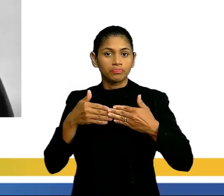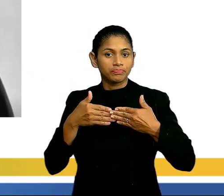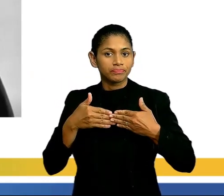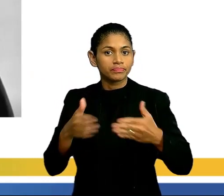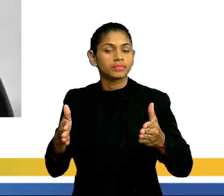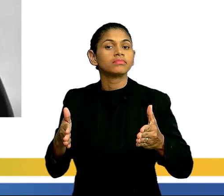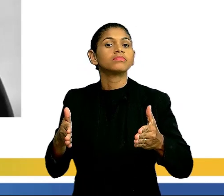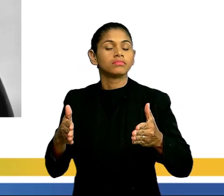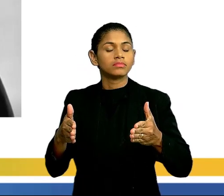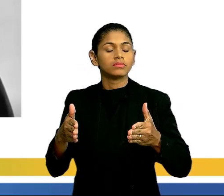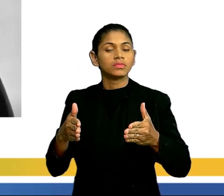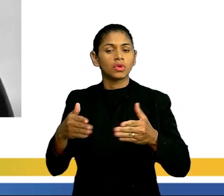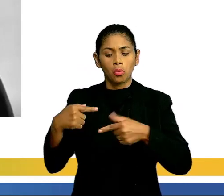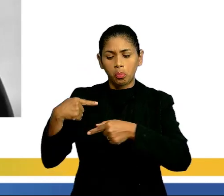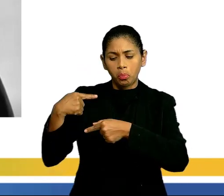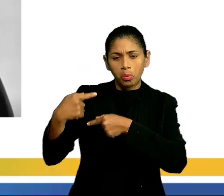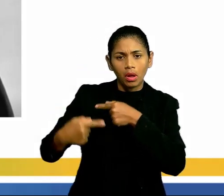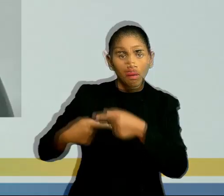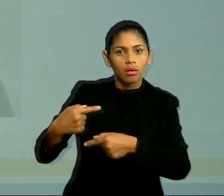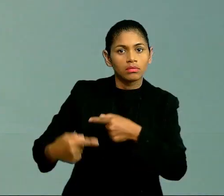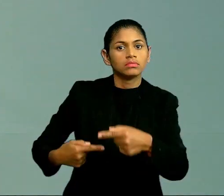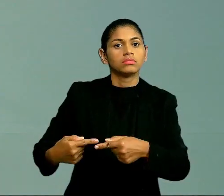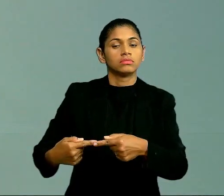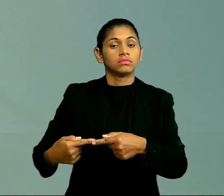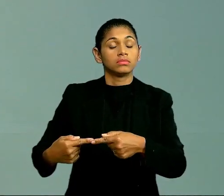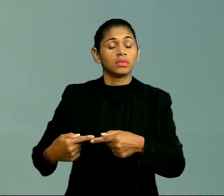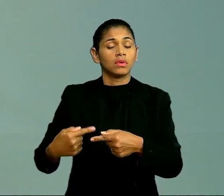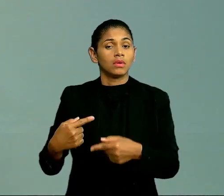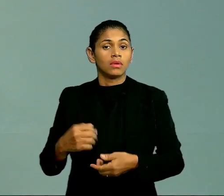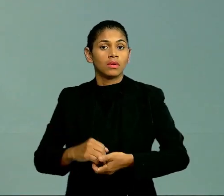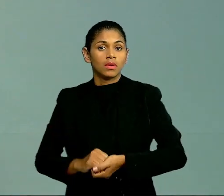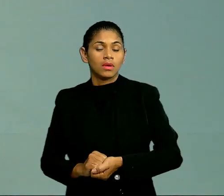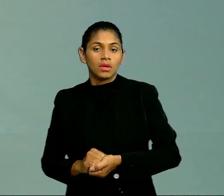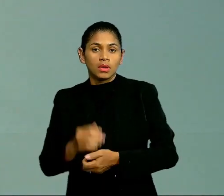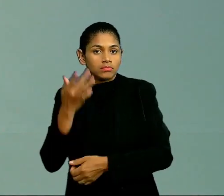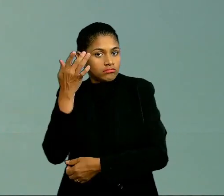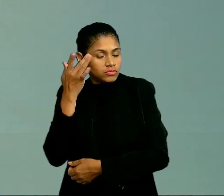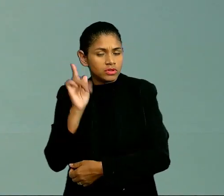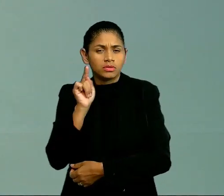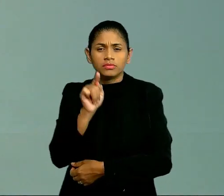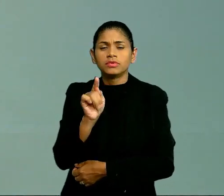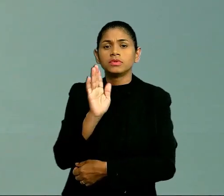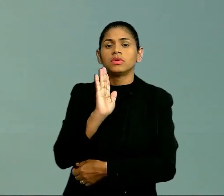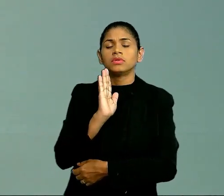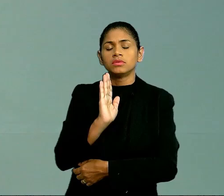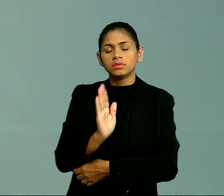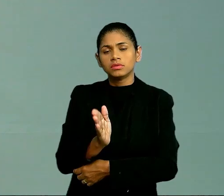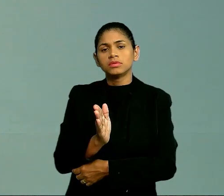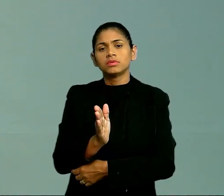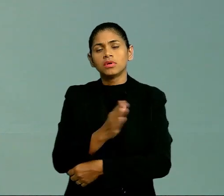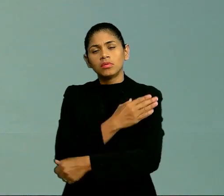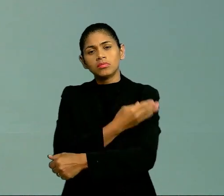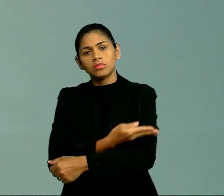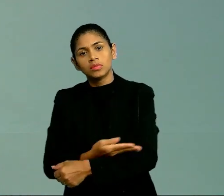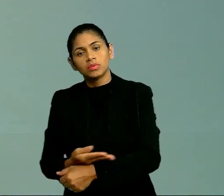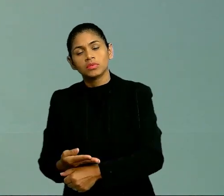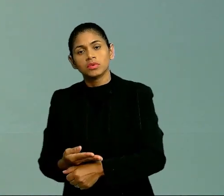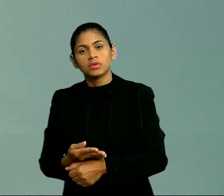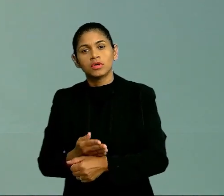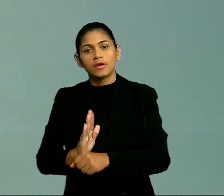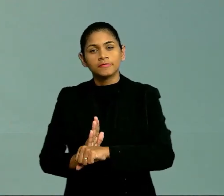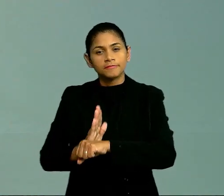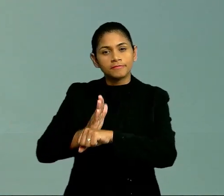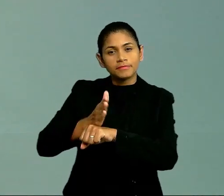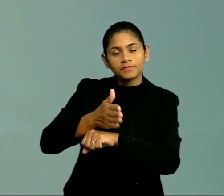o tradicional, com aquilo, porque eu não sei se você já teve esse hábito ou já visitou a casa de